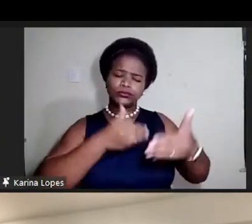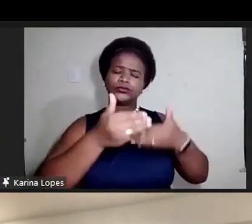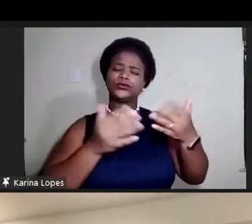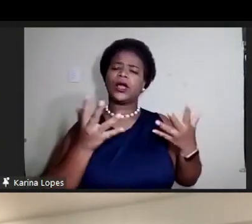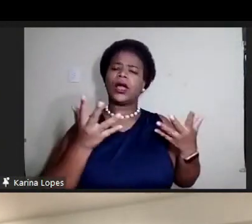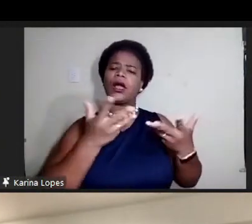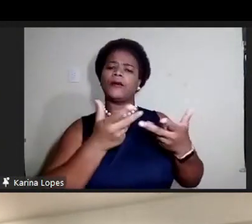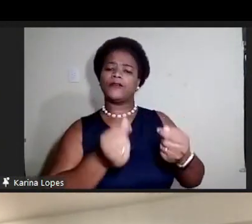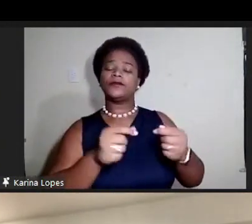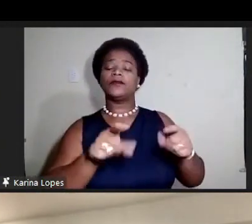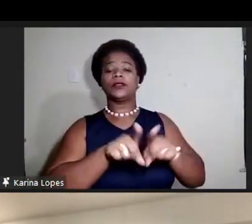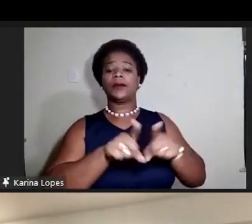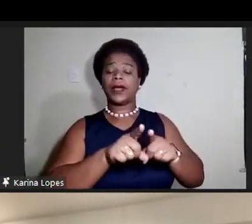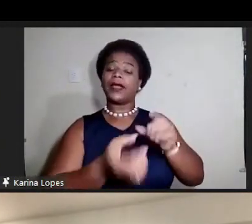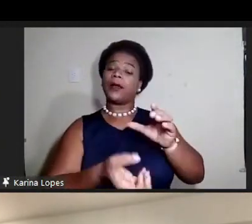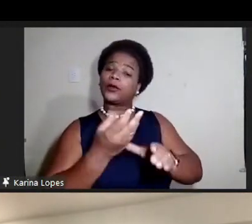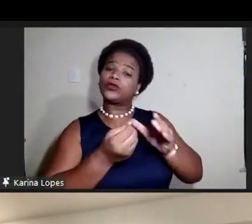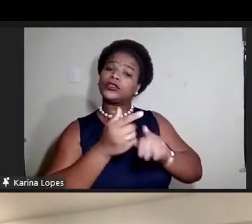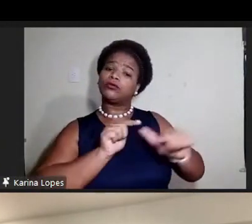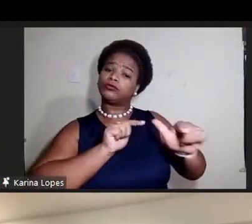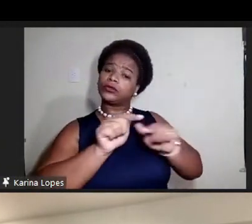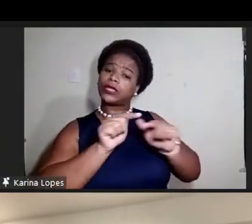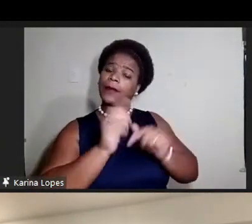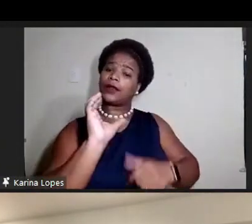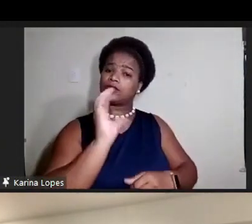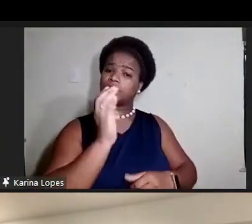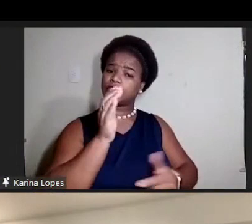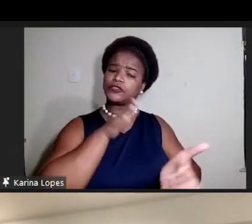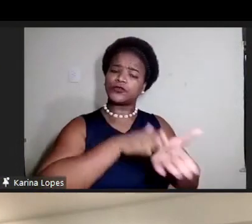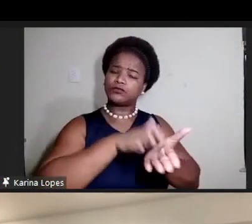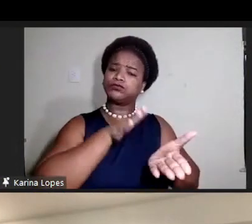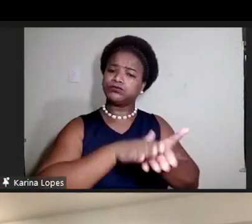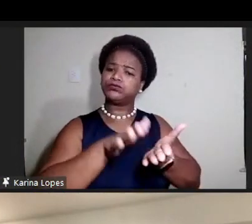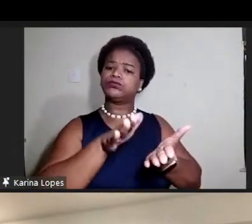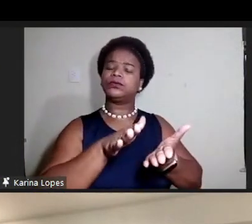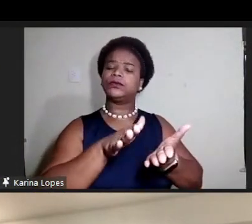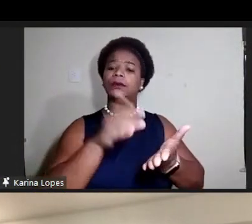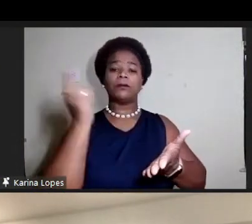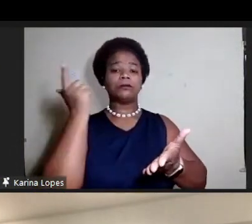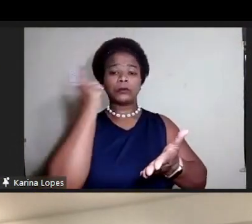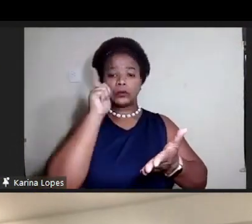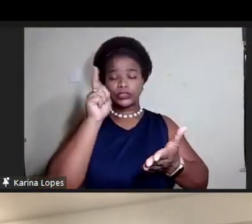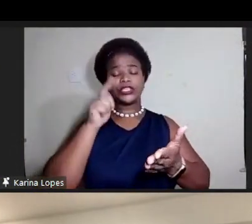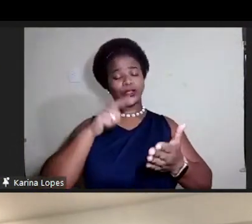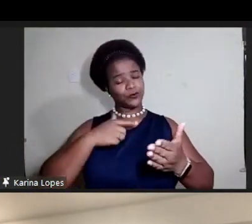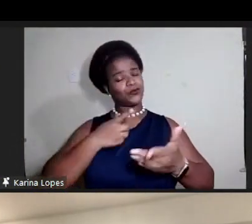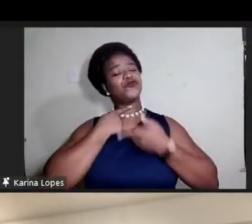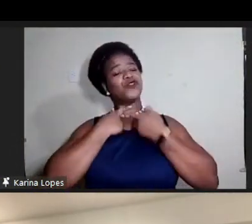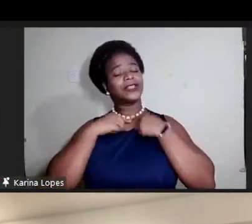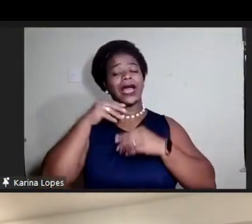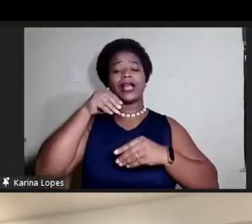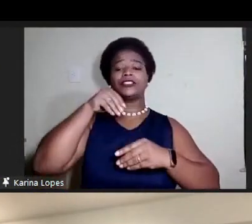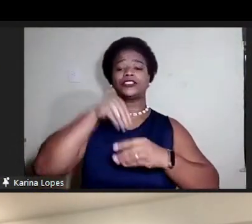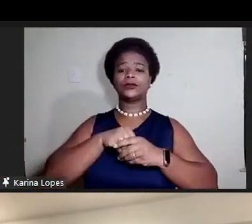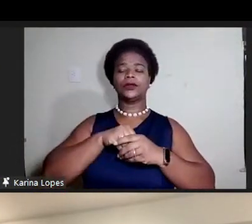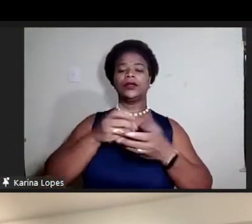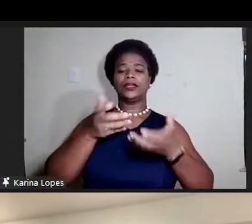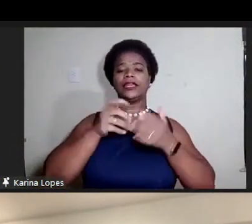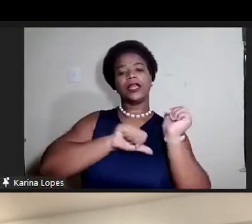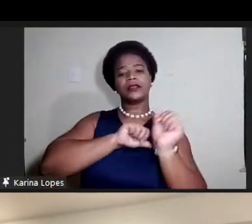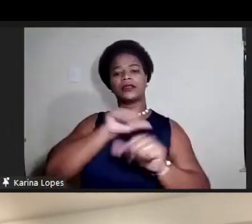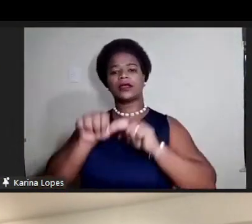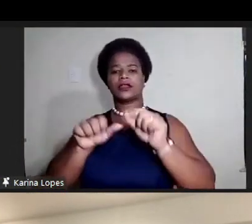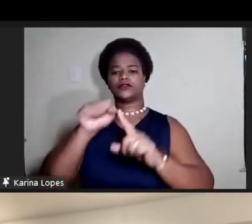trabalhos científicos. E impulsionado por seu desejo nato de transformar a sociedade,